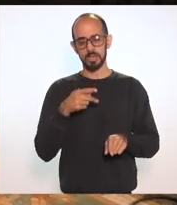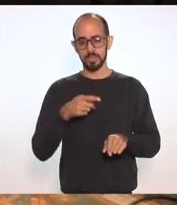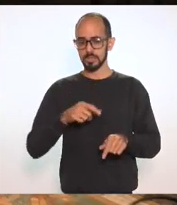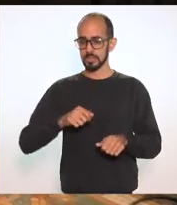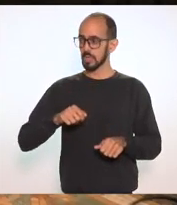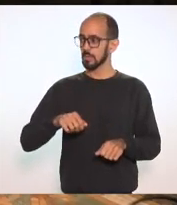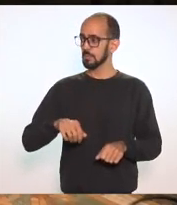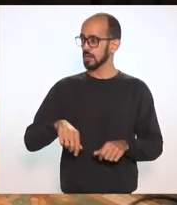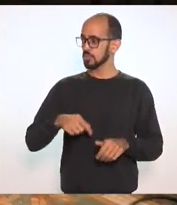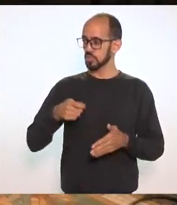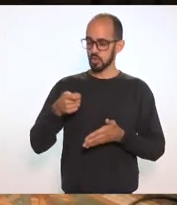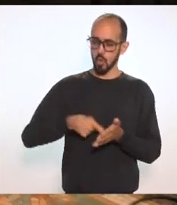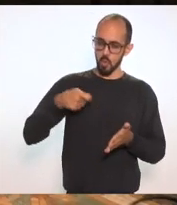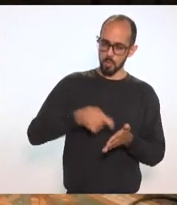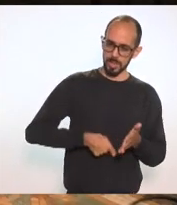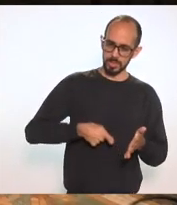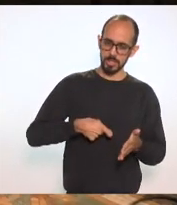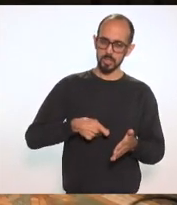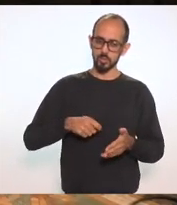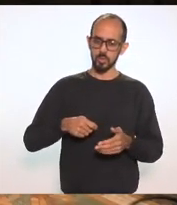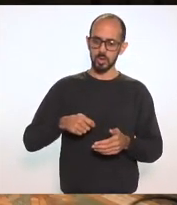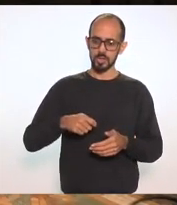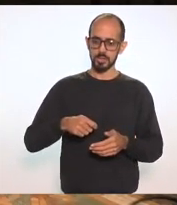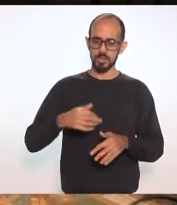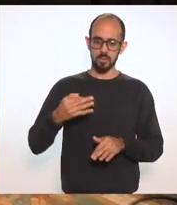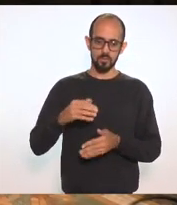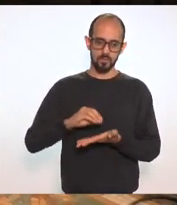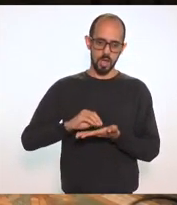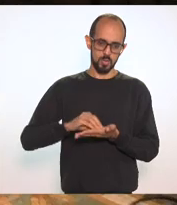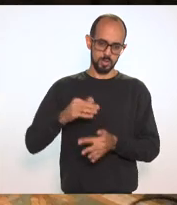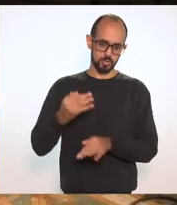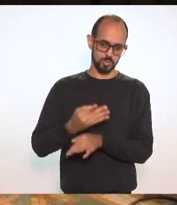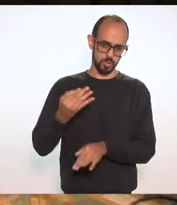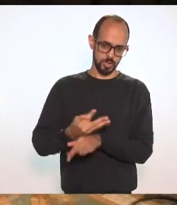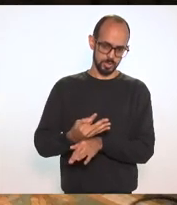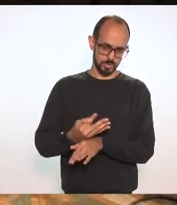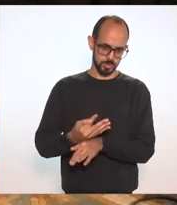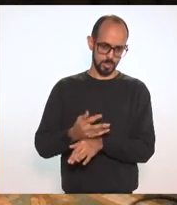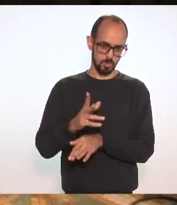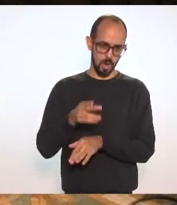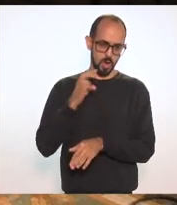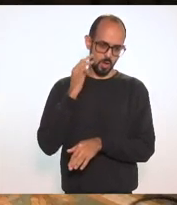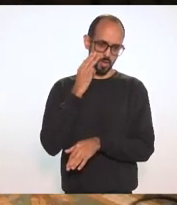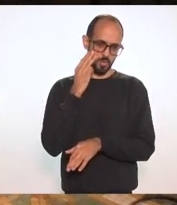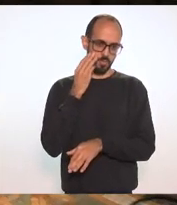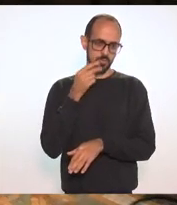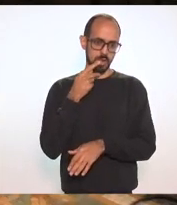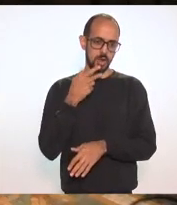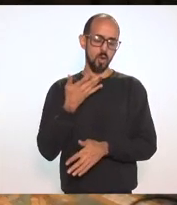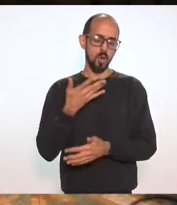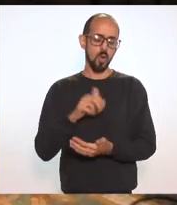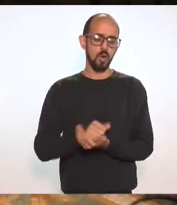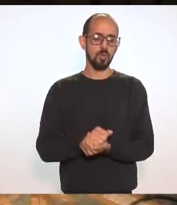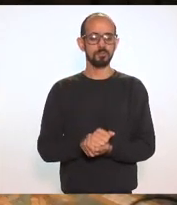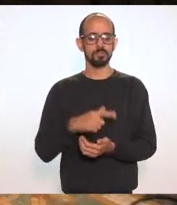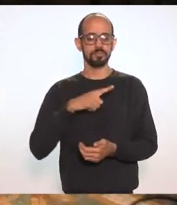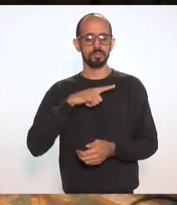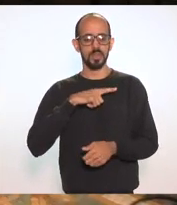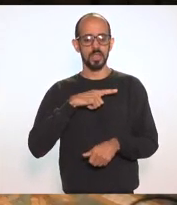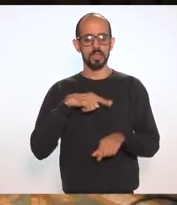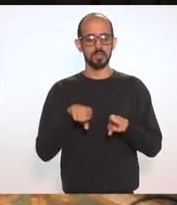intolerância religiosa na casa, como bem deputado Valdec disse aqui, há à frente dos povos de matriz africana, há aqui também